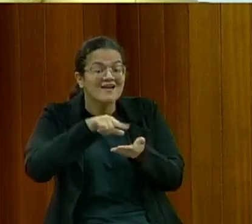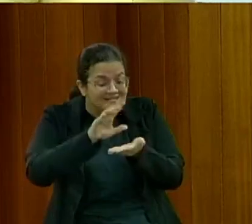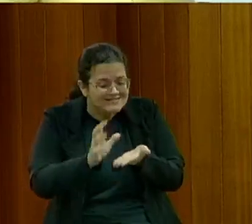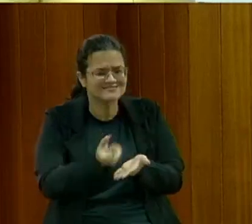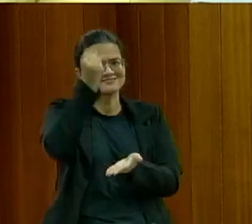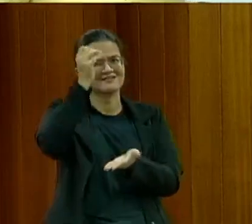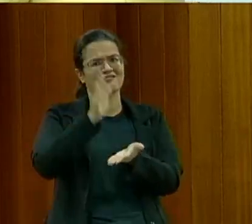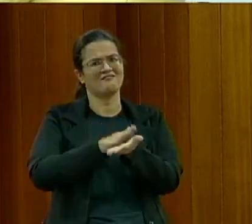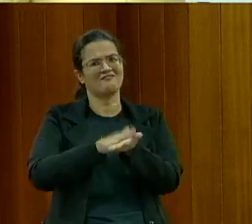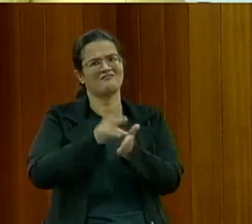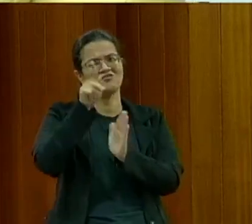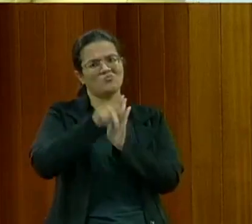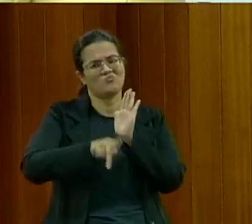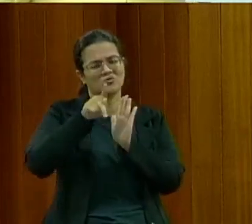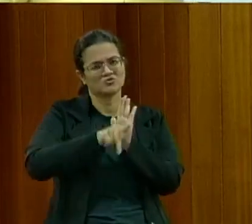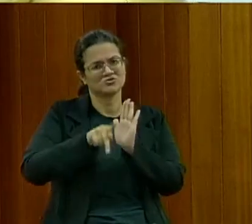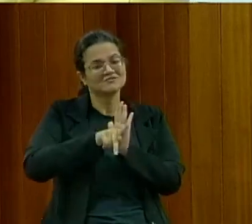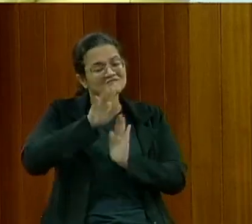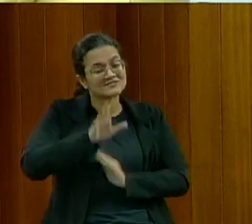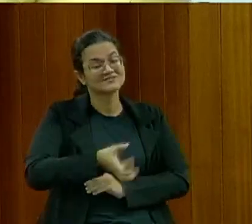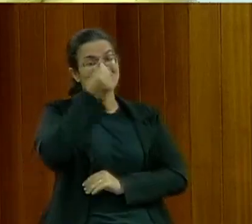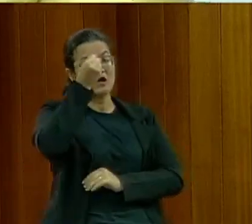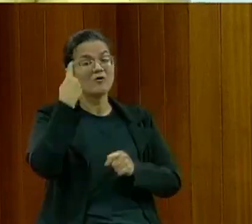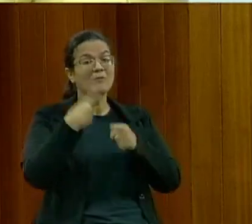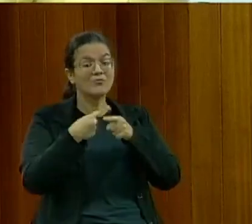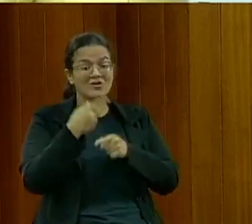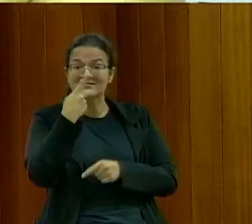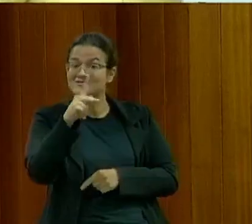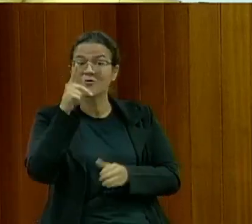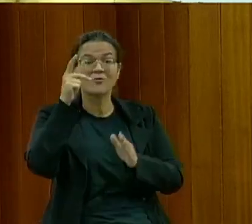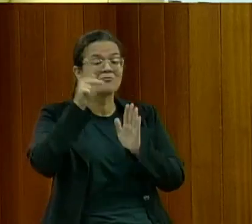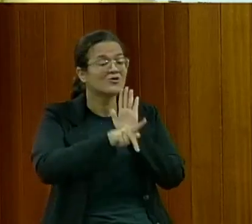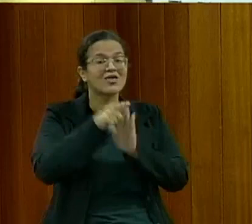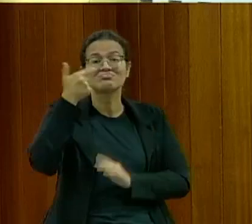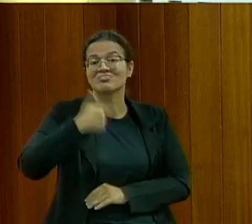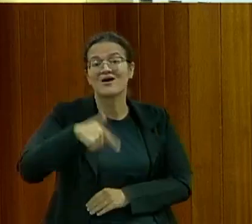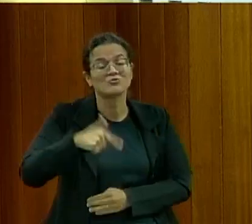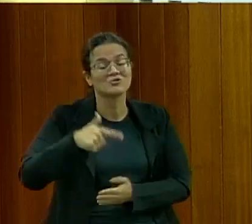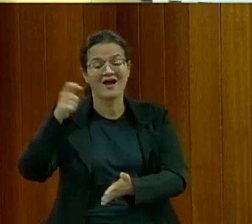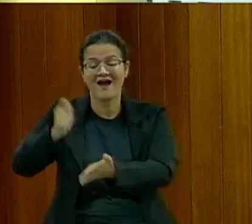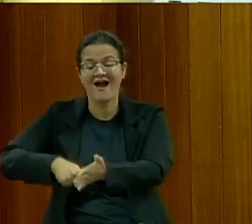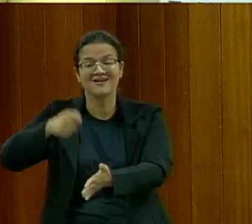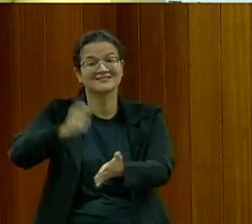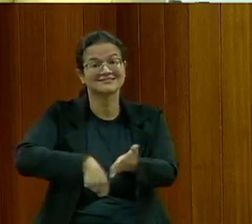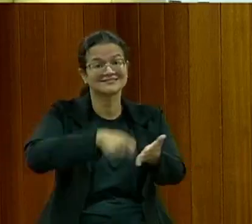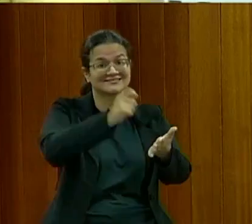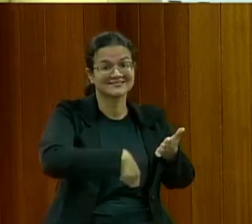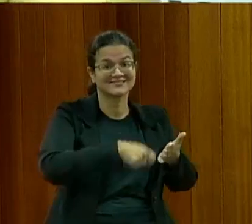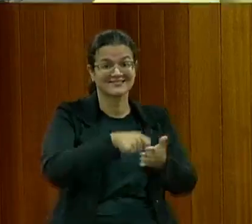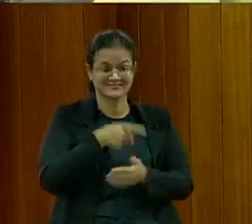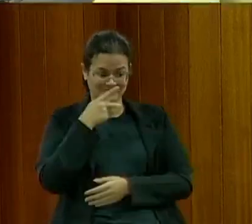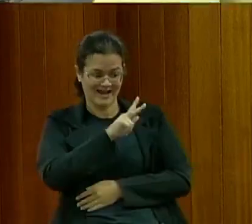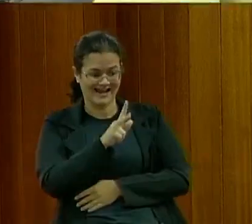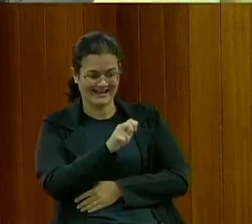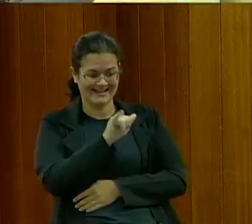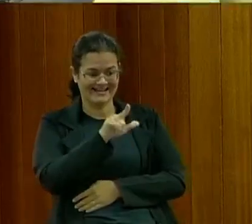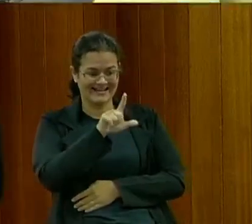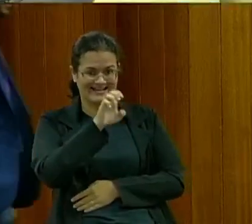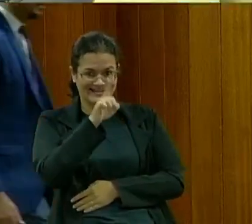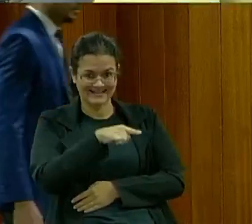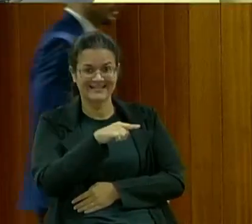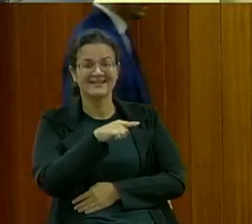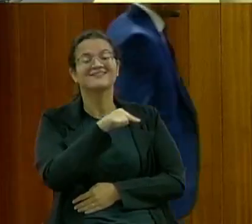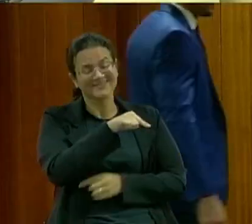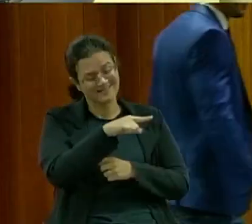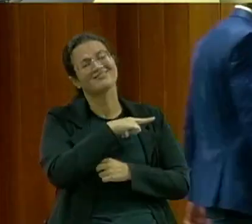Excelência. Porque o projeto de Vossa Excelência não tem as assinaturas como... Você falou que o Dali Pinheiro não tem, mas tem sim, que a gente pediu